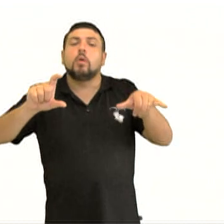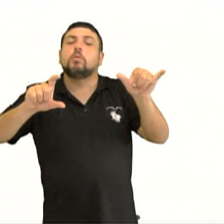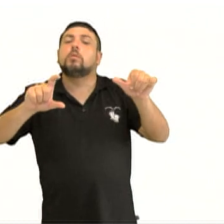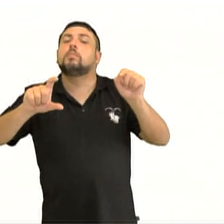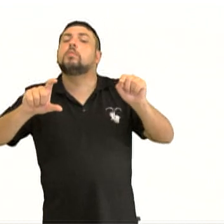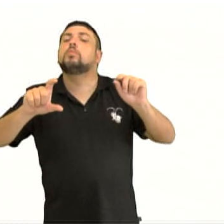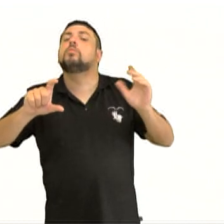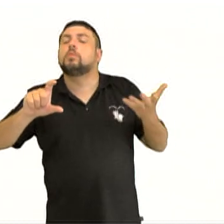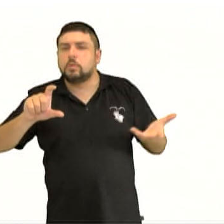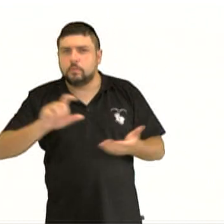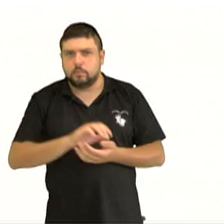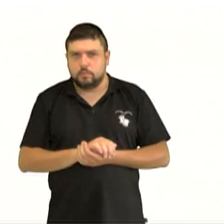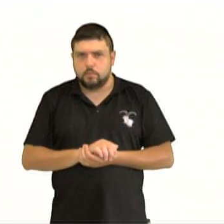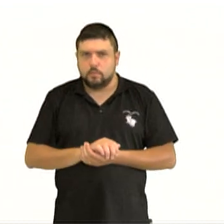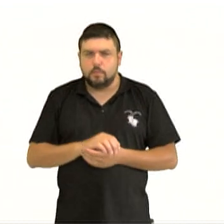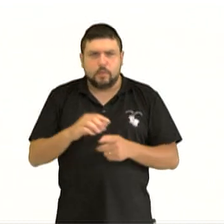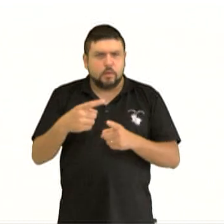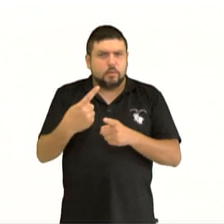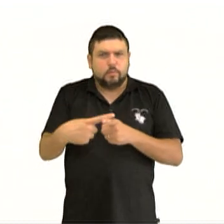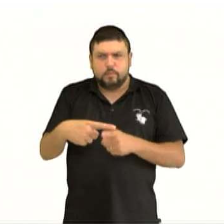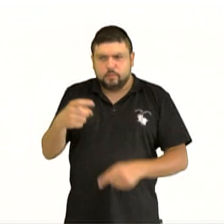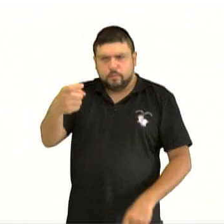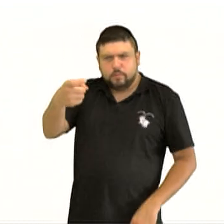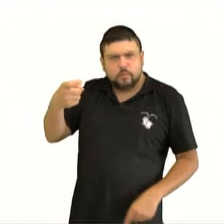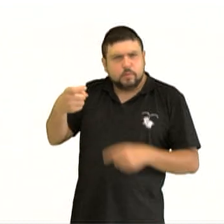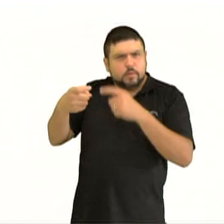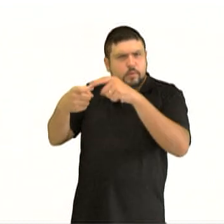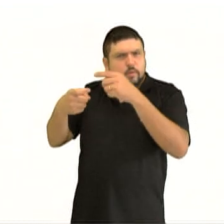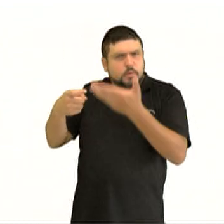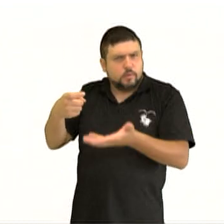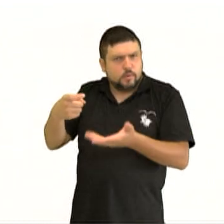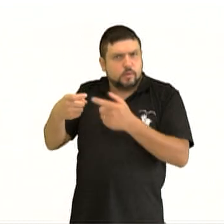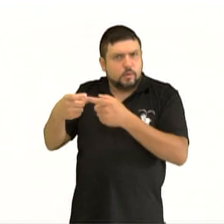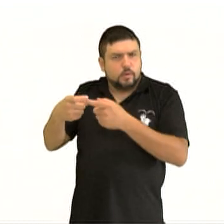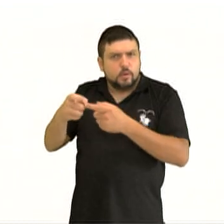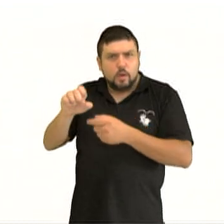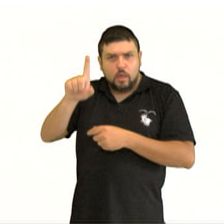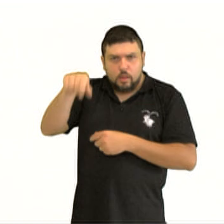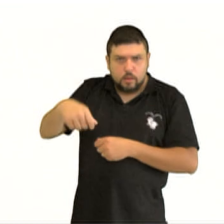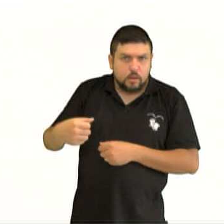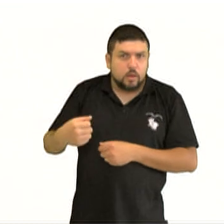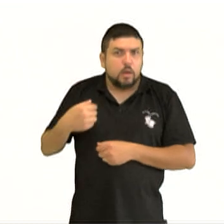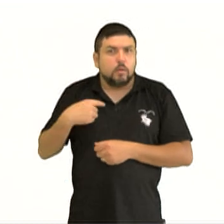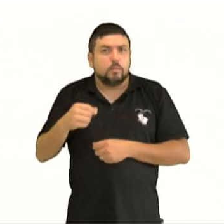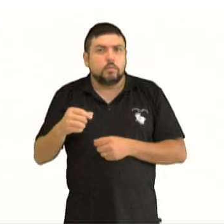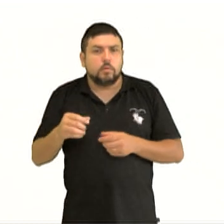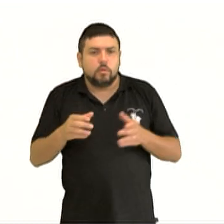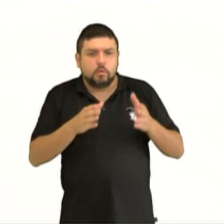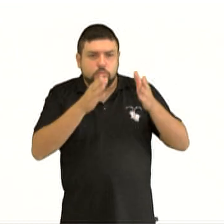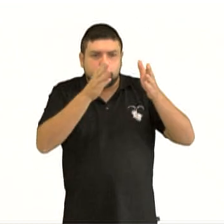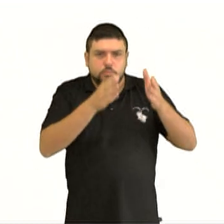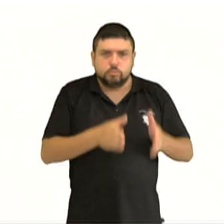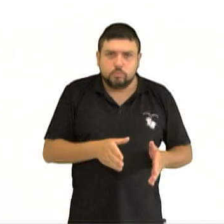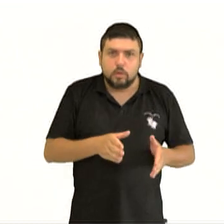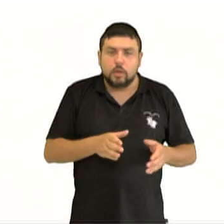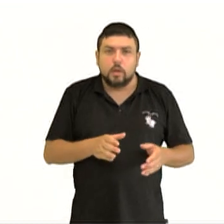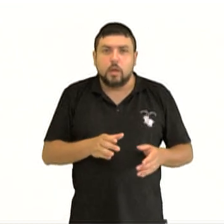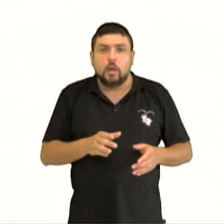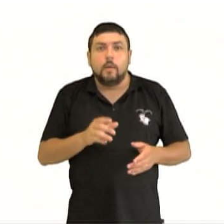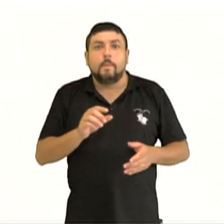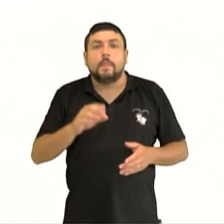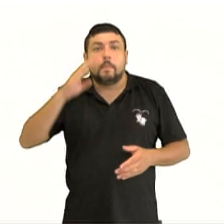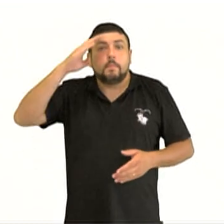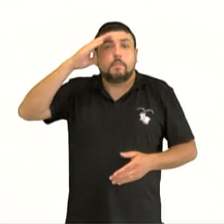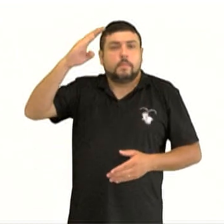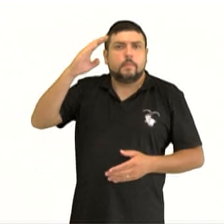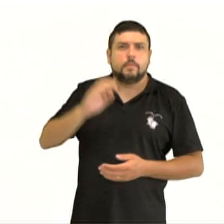mexendo, informando valores de x? Porque o x está no conjunto domínio, tá? Quem manda a informação